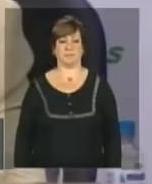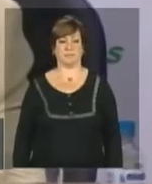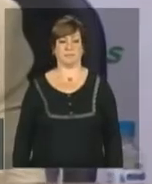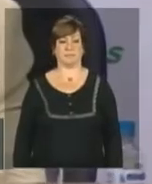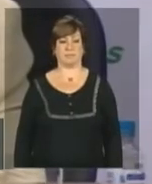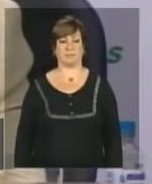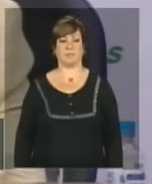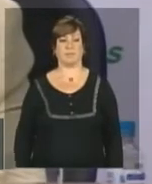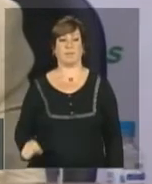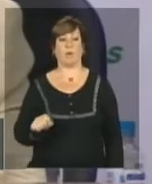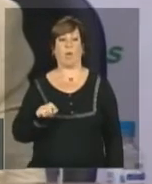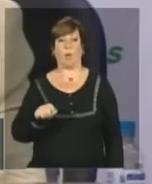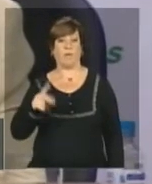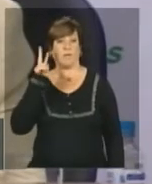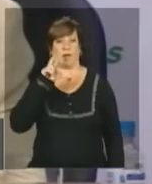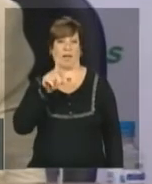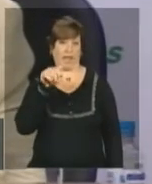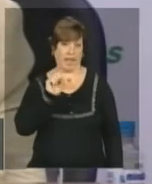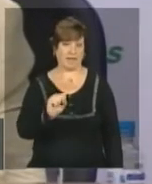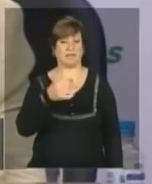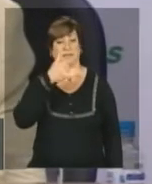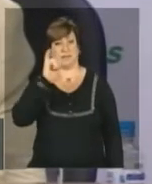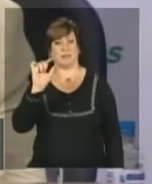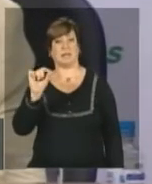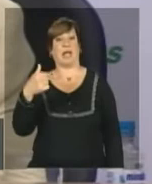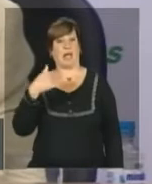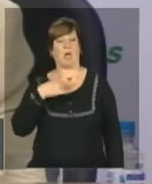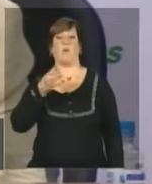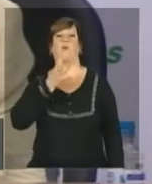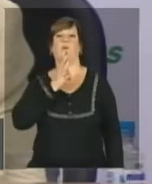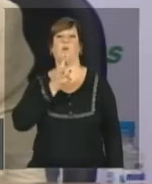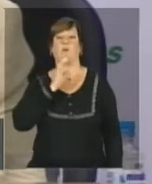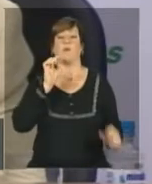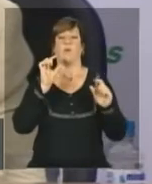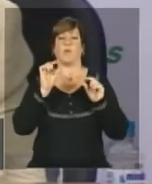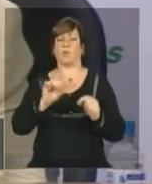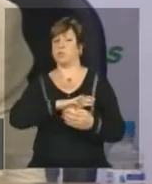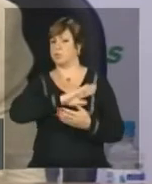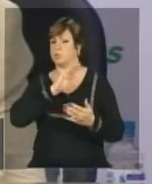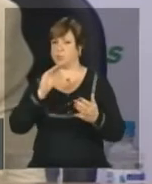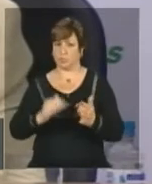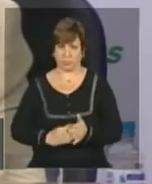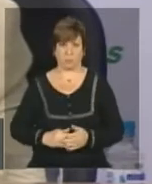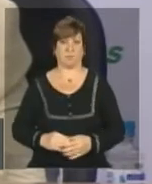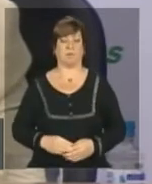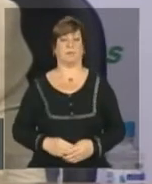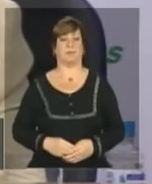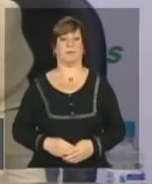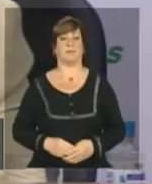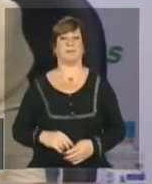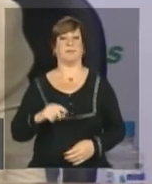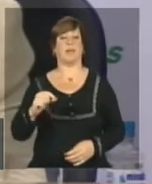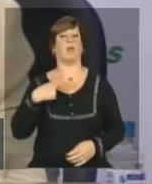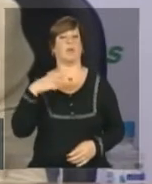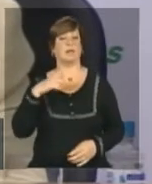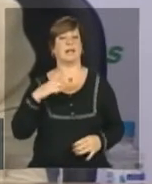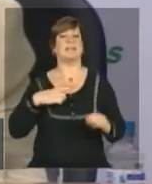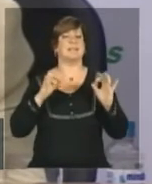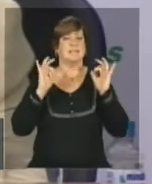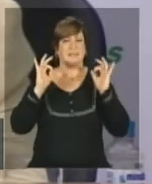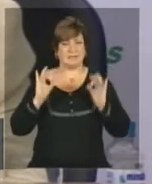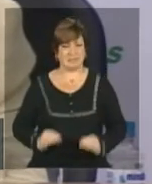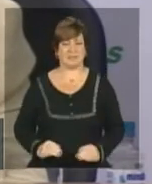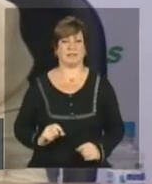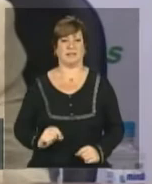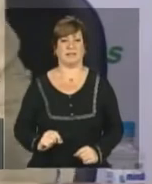que acontece? A área de gás e energia, eu conheço de trás para frente e de frente para trás. Eu tenho certeza